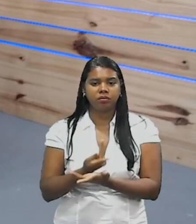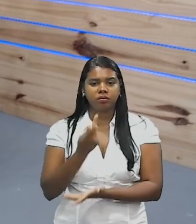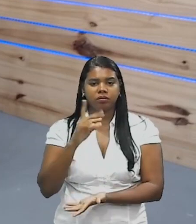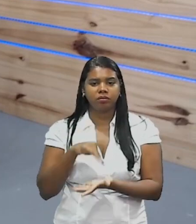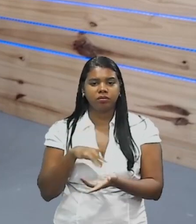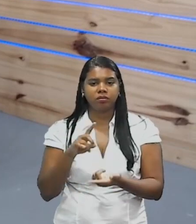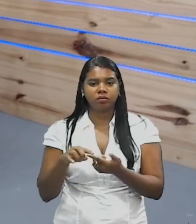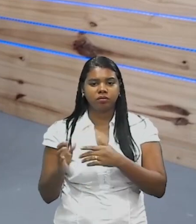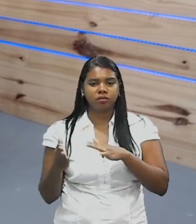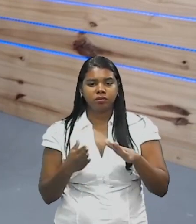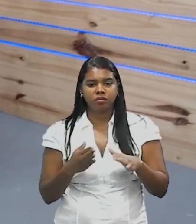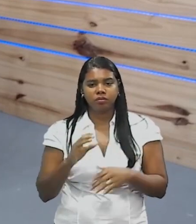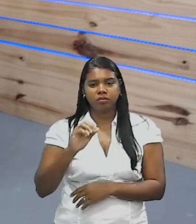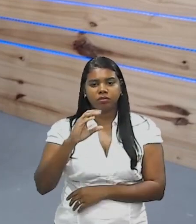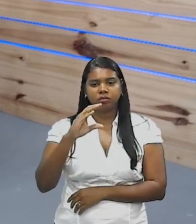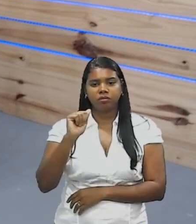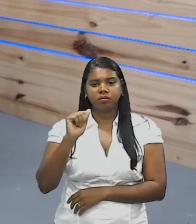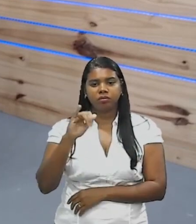Kaizen